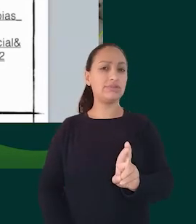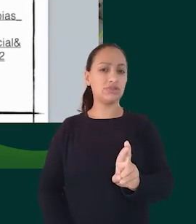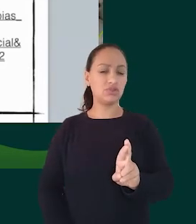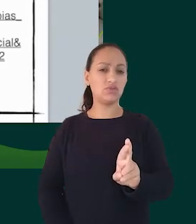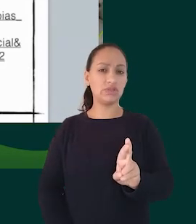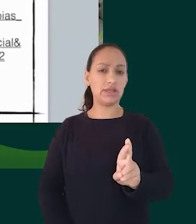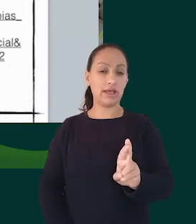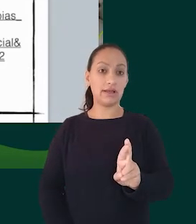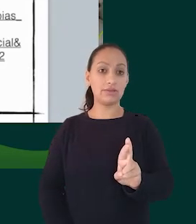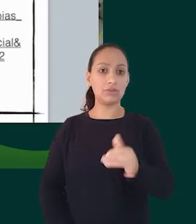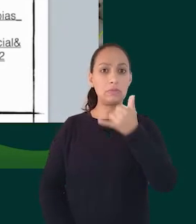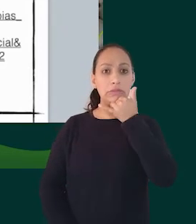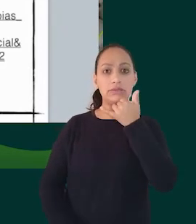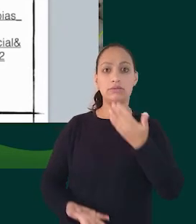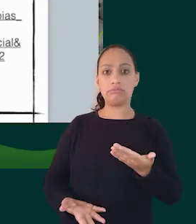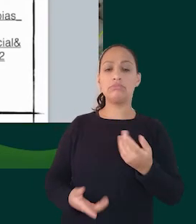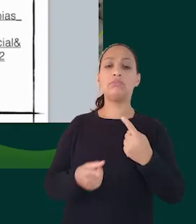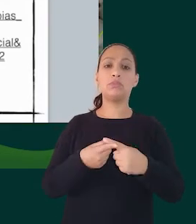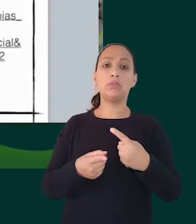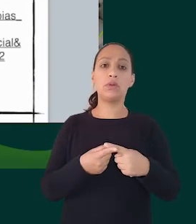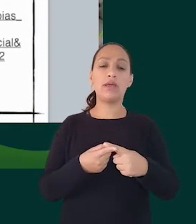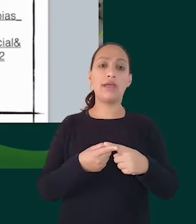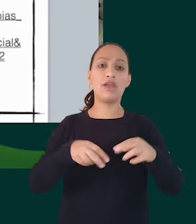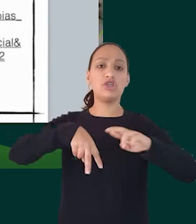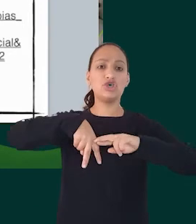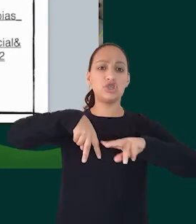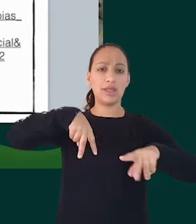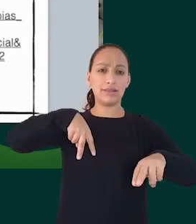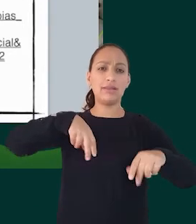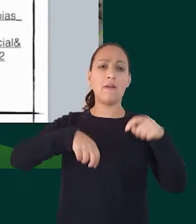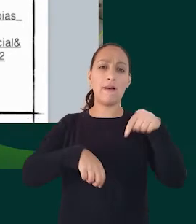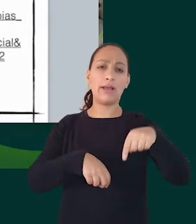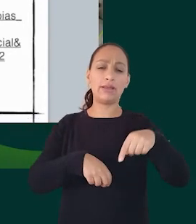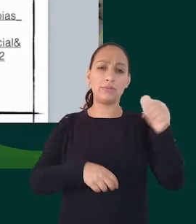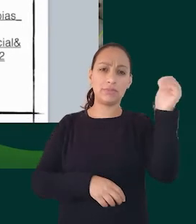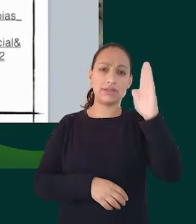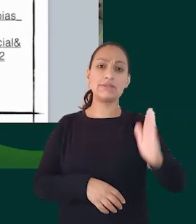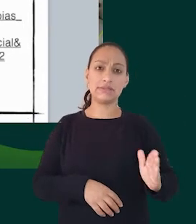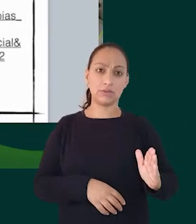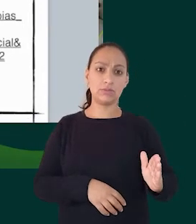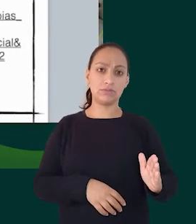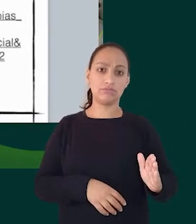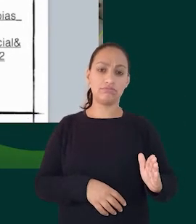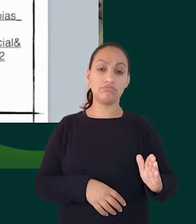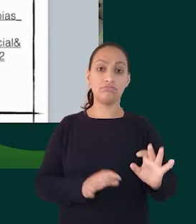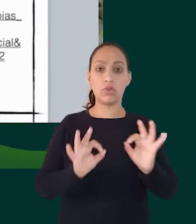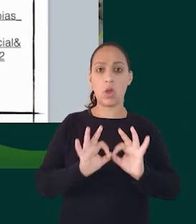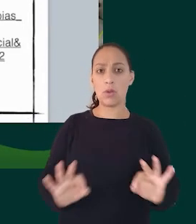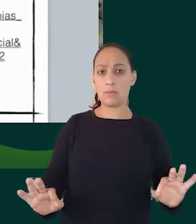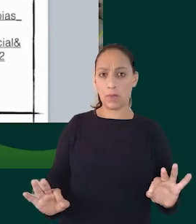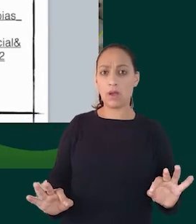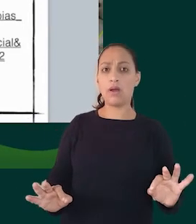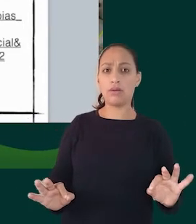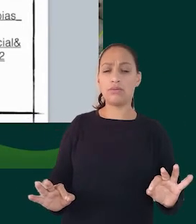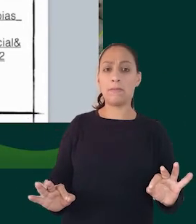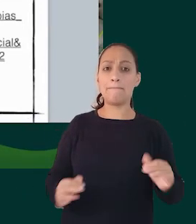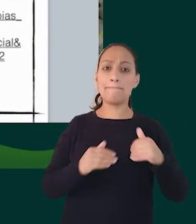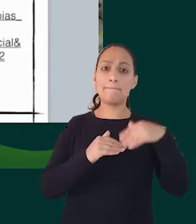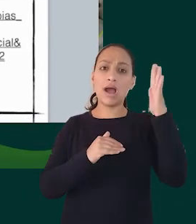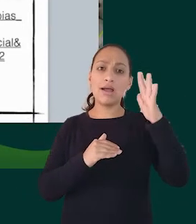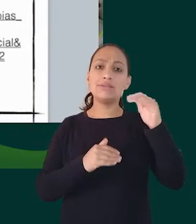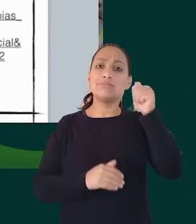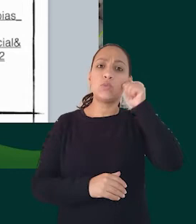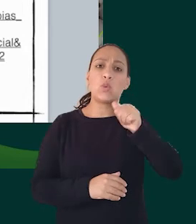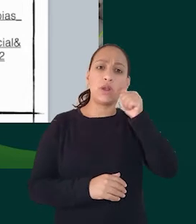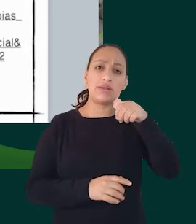representatividade, perdão, de gênero dos enfermeiros no Brasil. Falando de Brasil, né? Normalmente, mais pessoas do